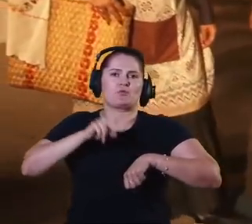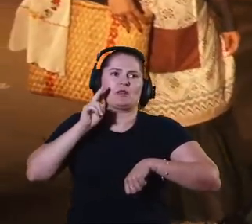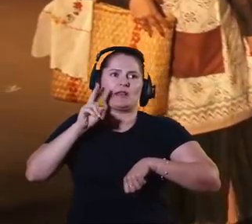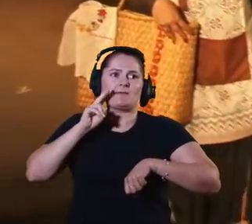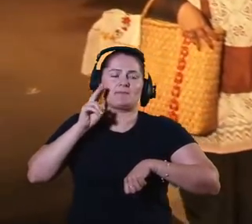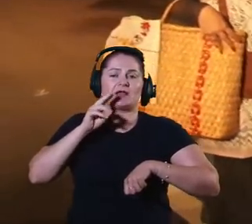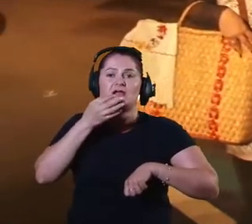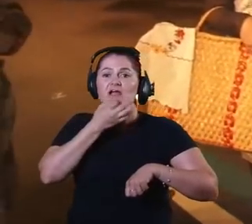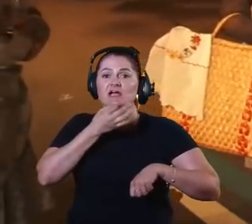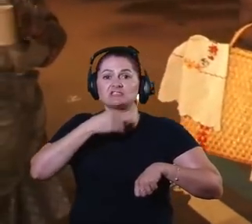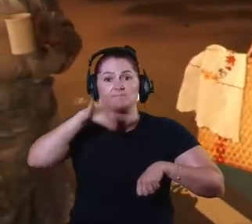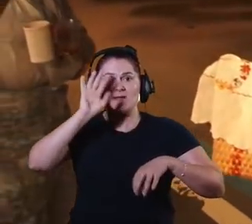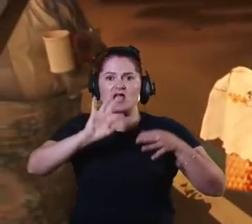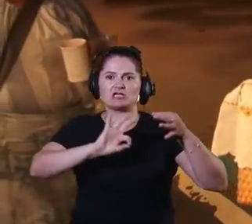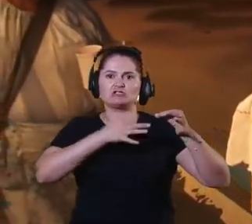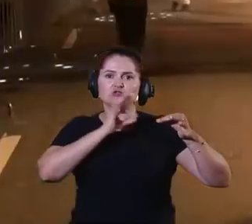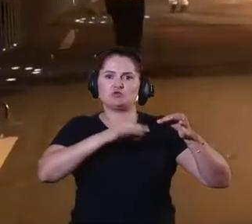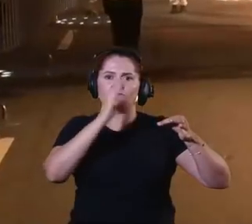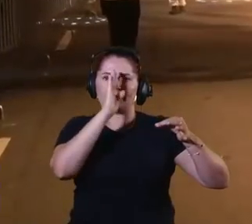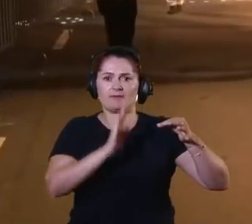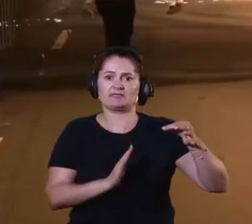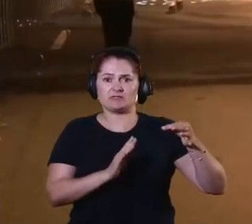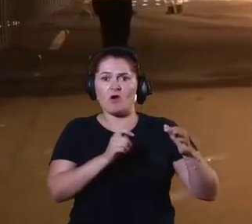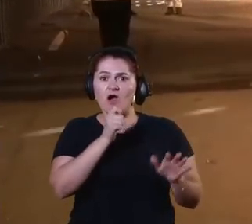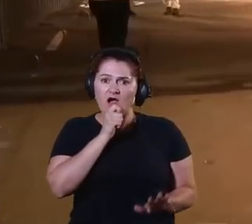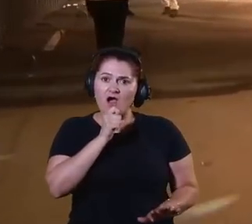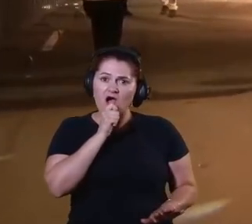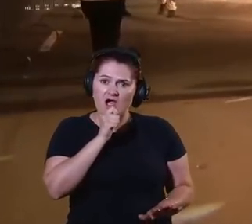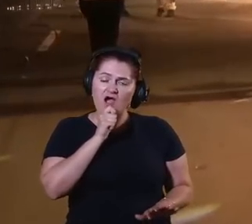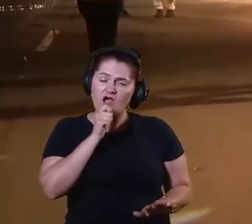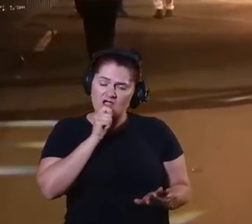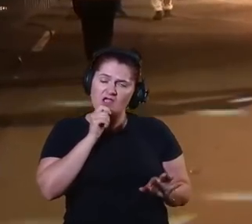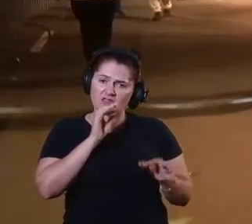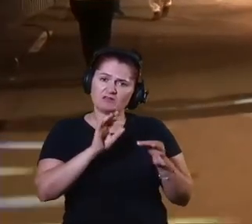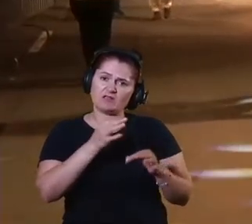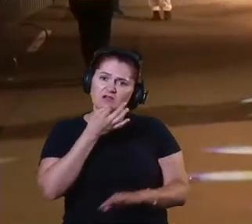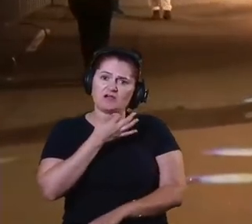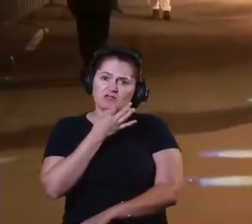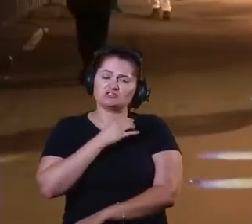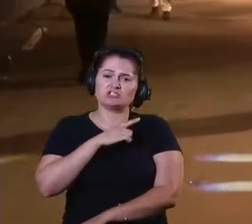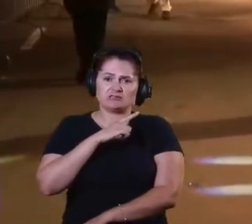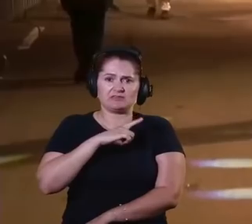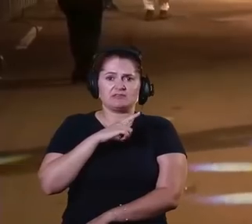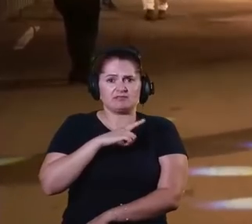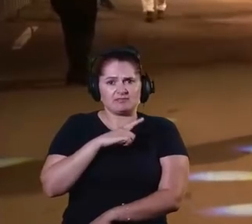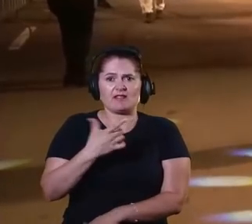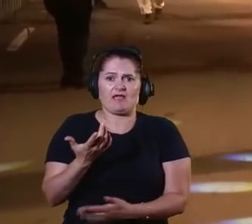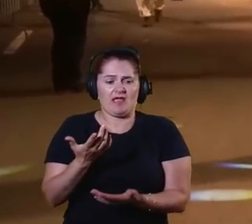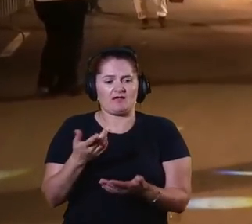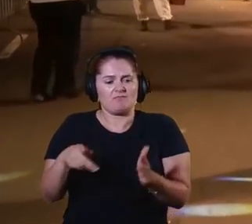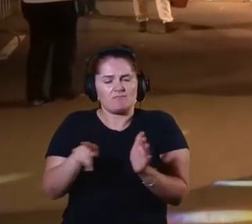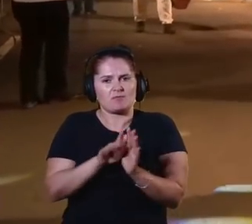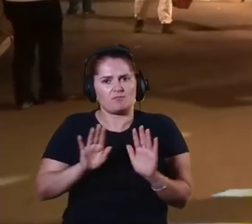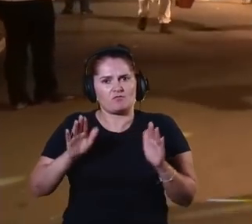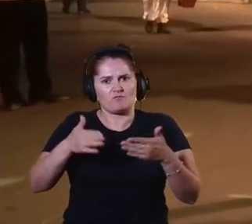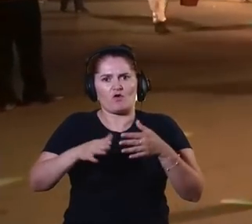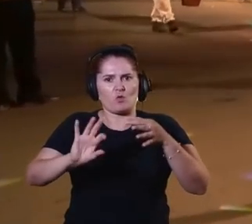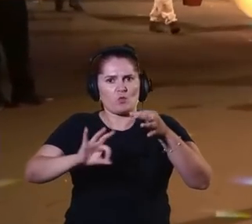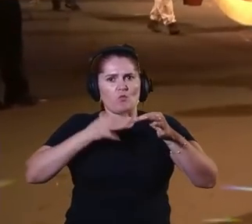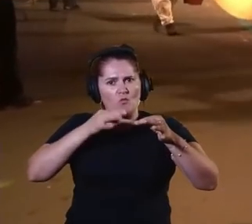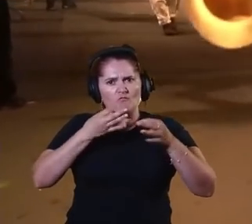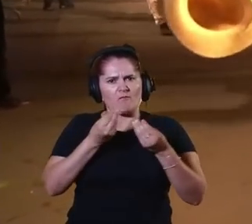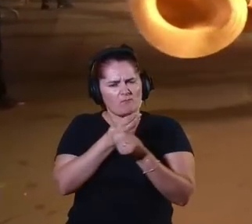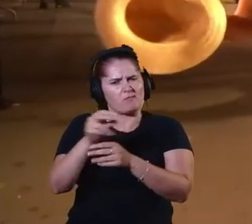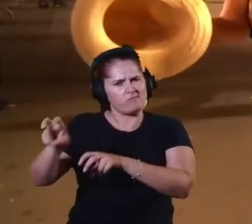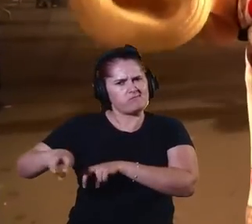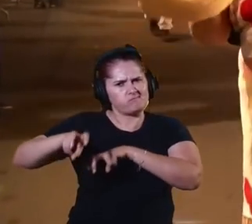de uvas do Brasil e hoje ela figura ainda entre as principais produtoras de uva aqui. E foi a uva que fez a